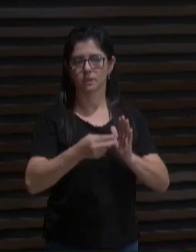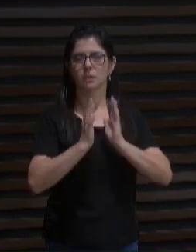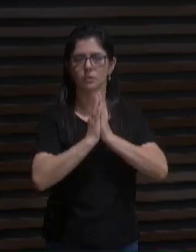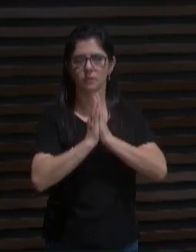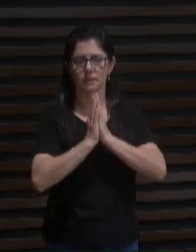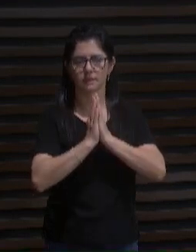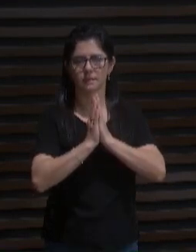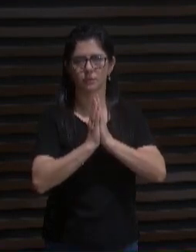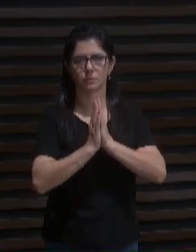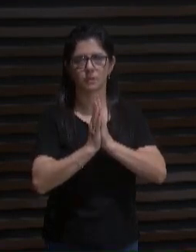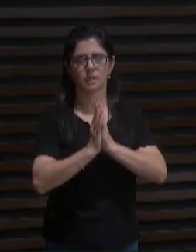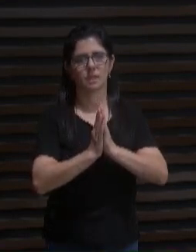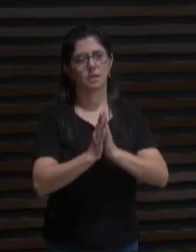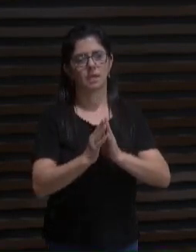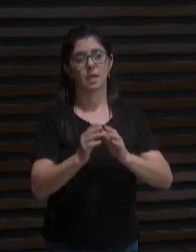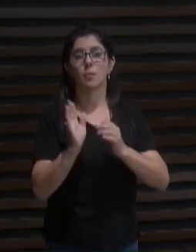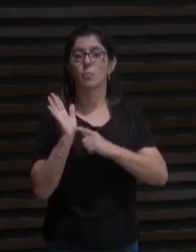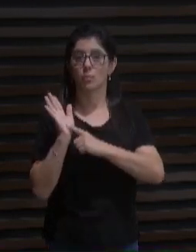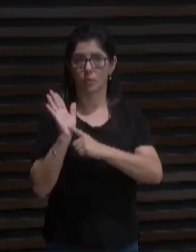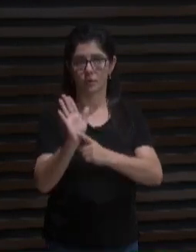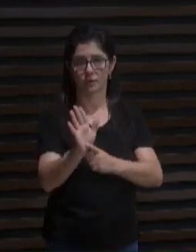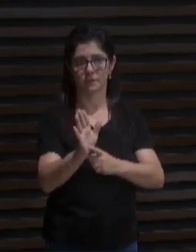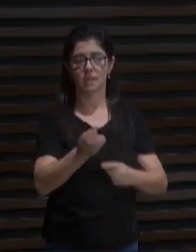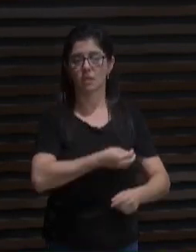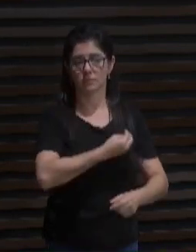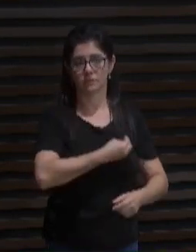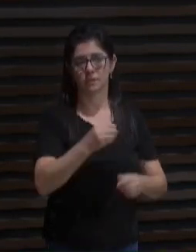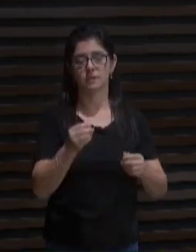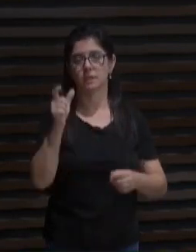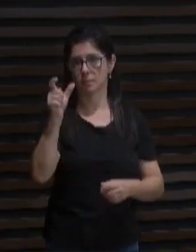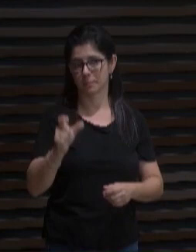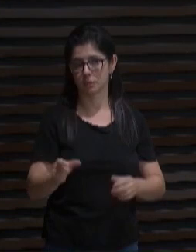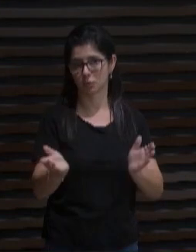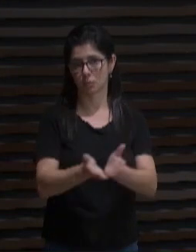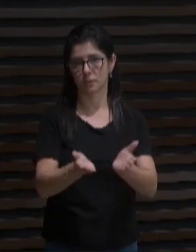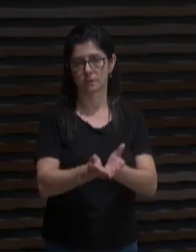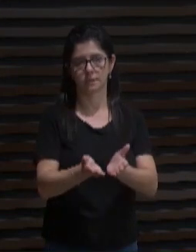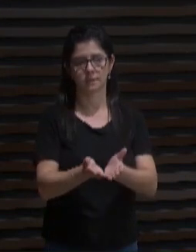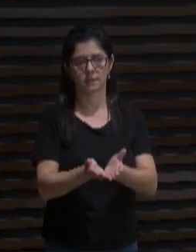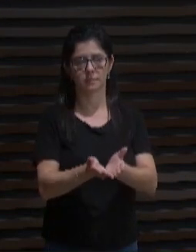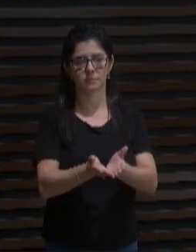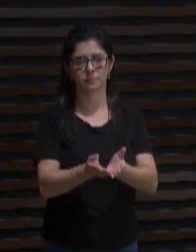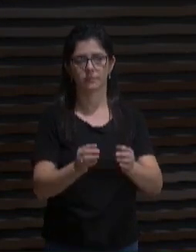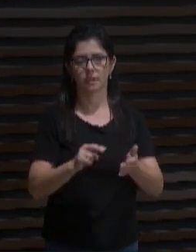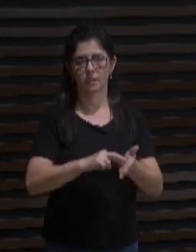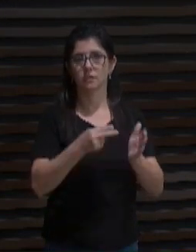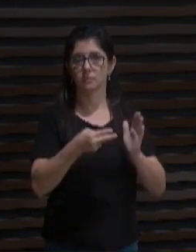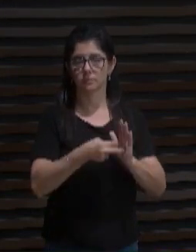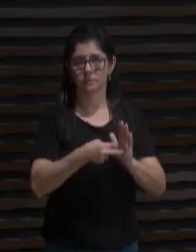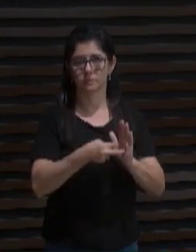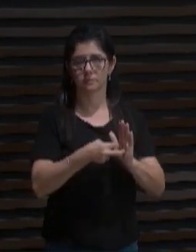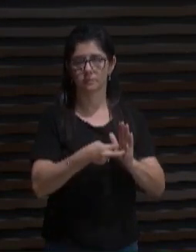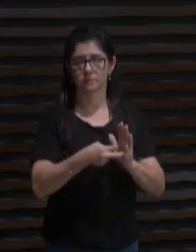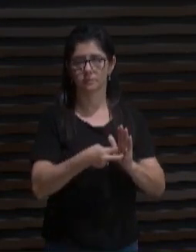uma expressão de vida do cristão. Isso quer dizer que ela